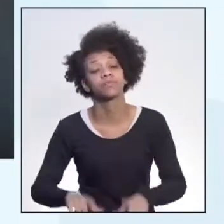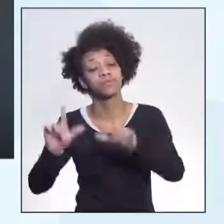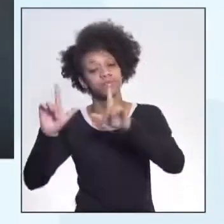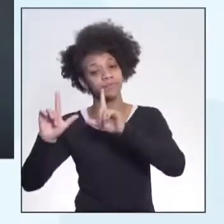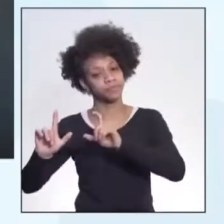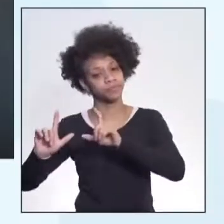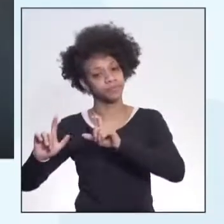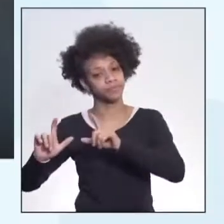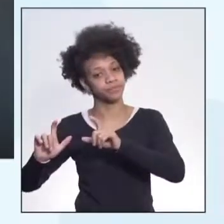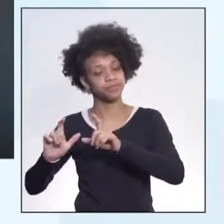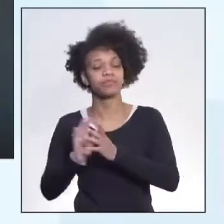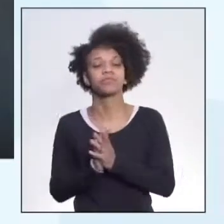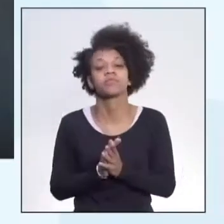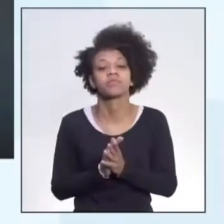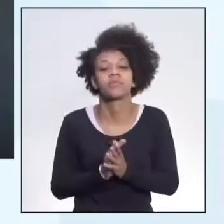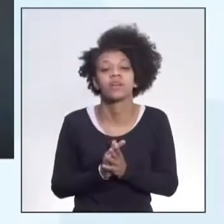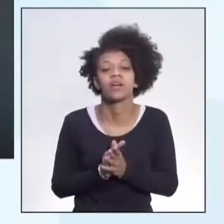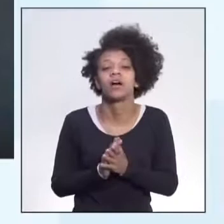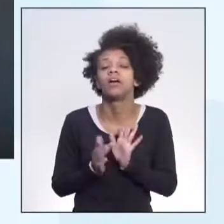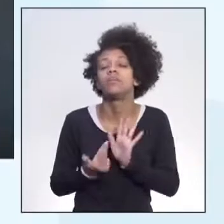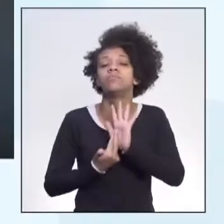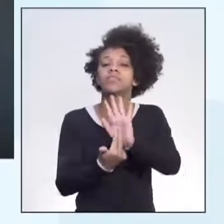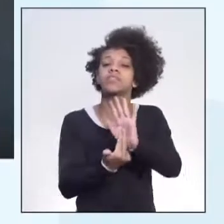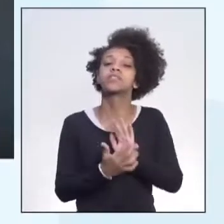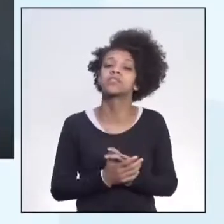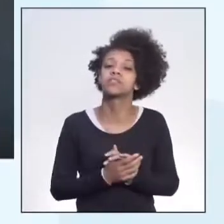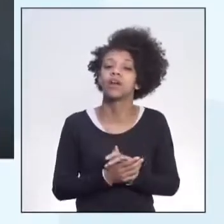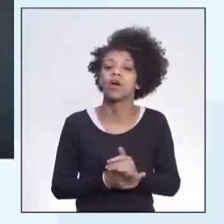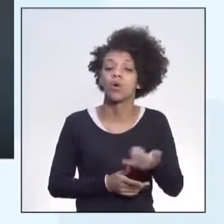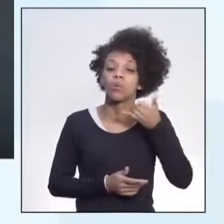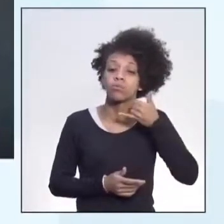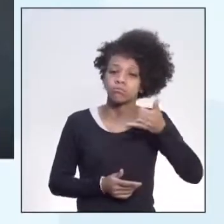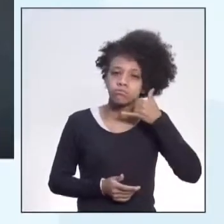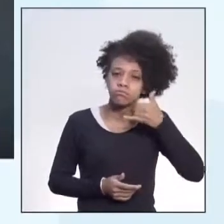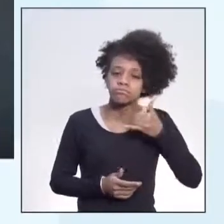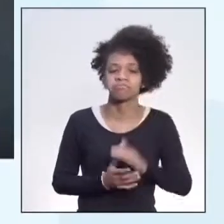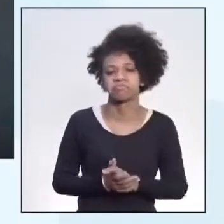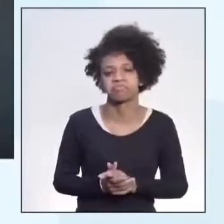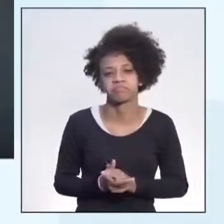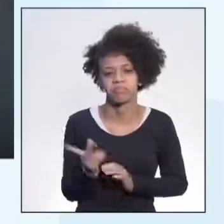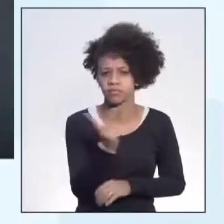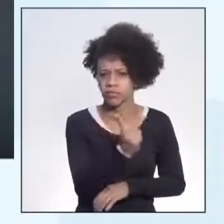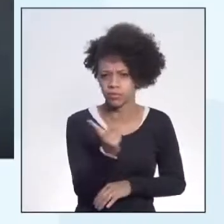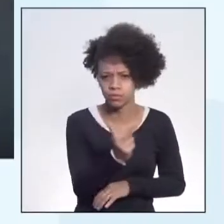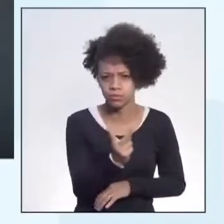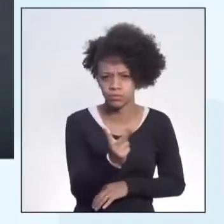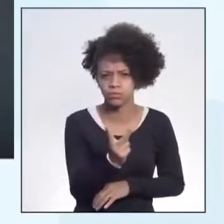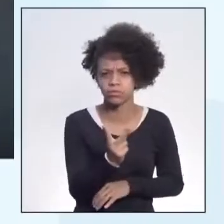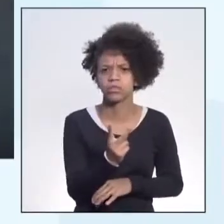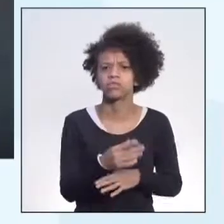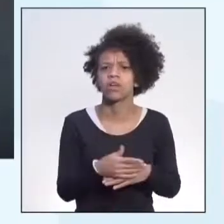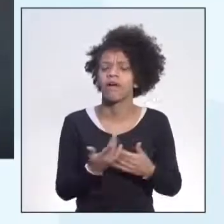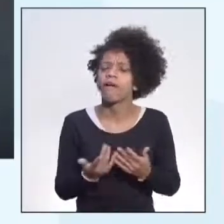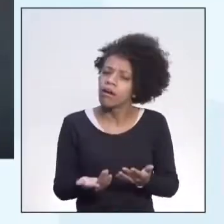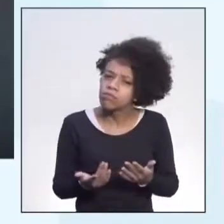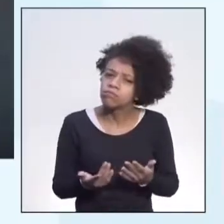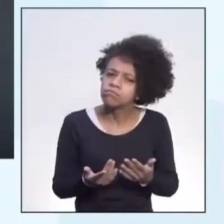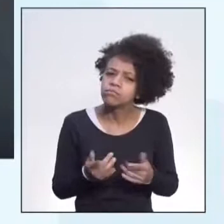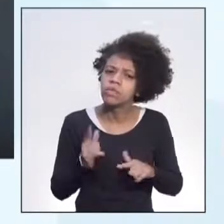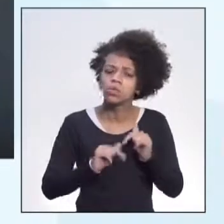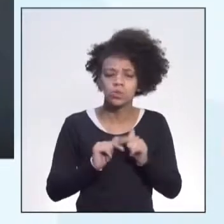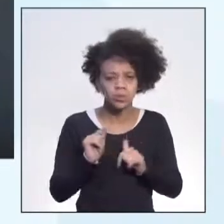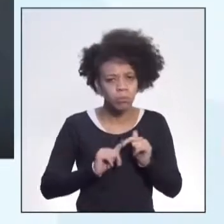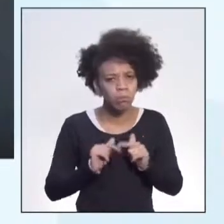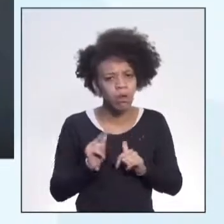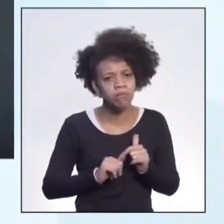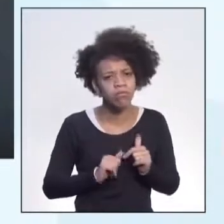nós temos uma fotografia que representa o telefone celular. Os dois são documentos são instrumentos,